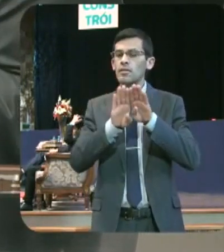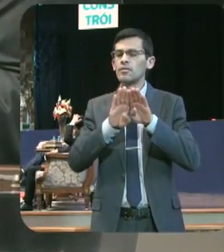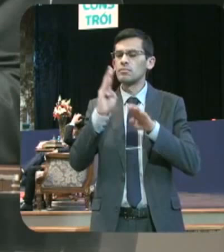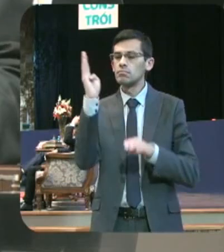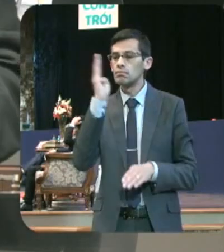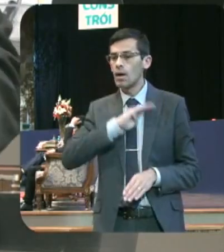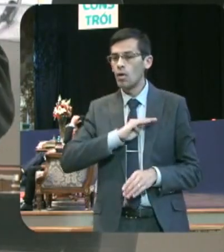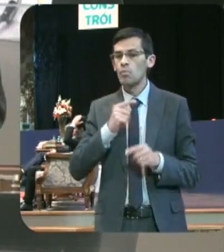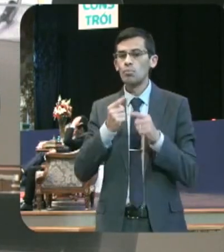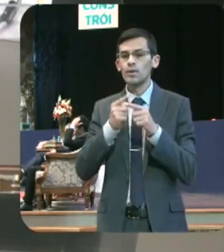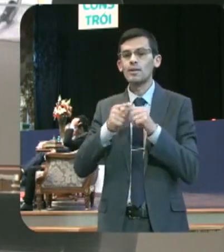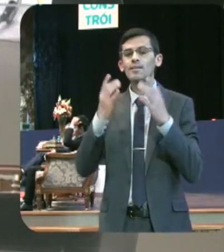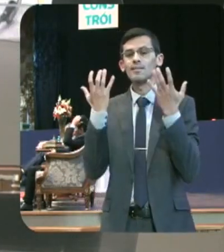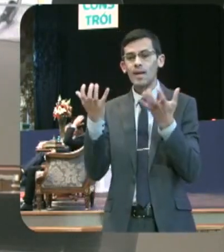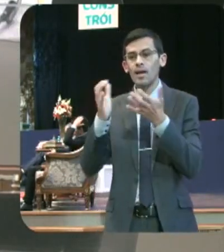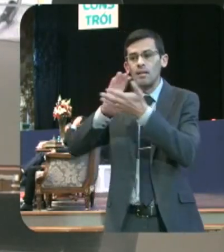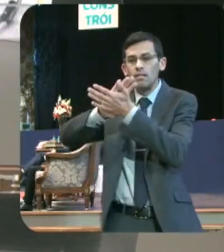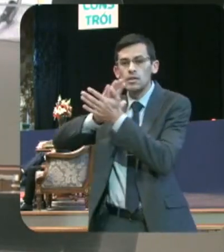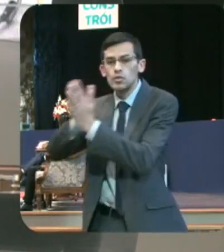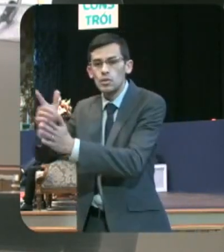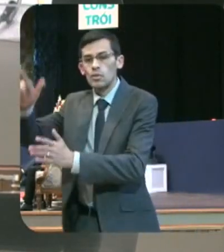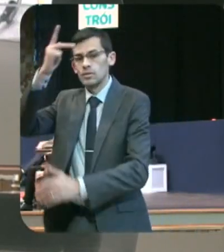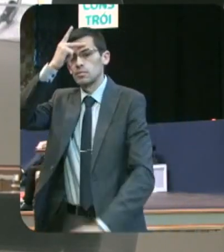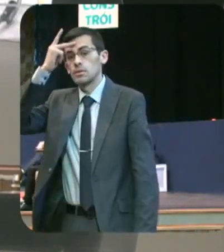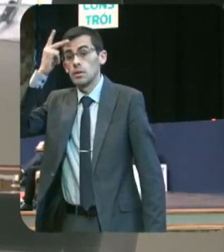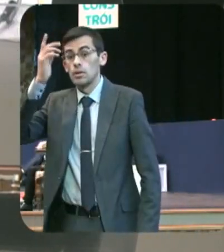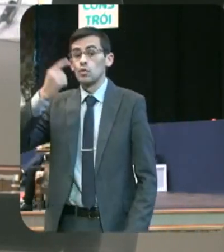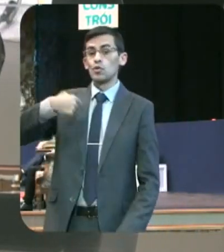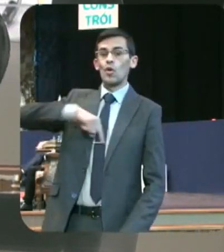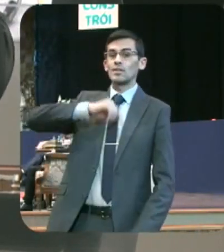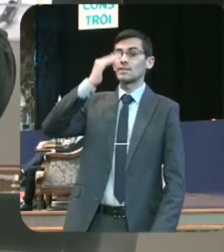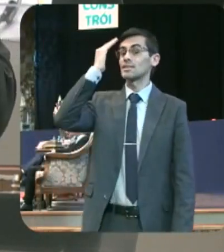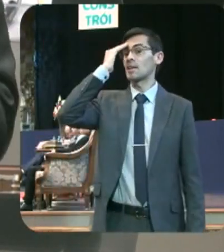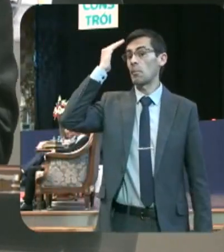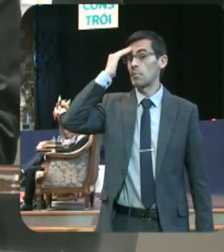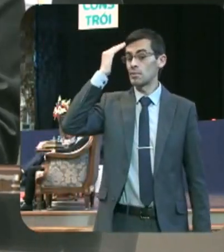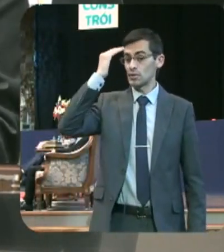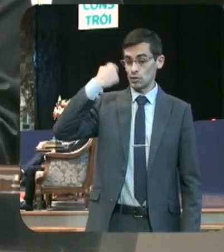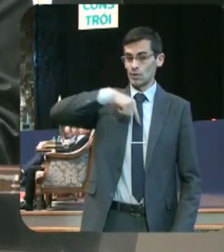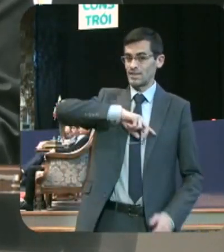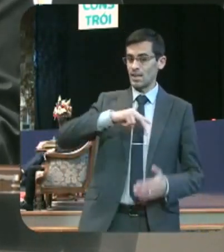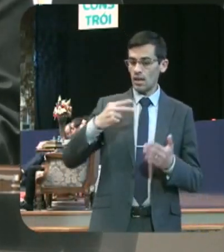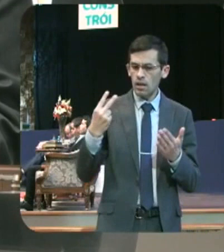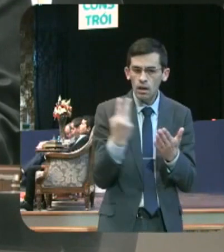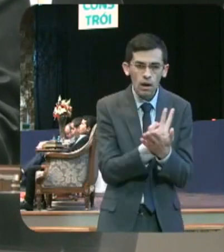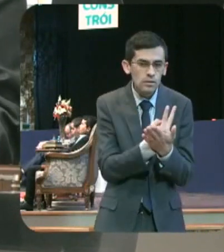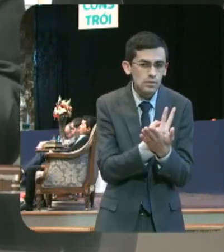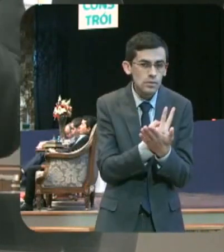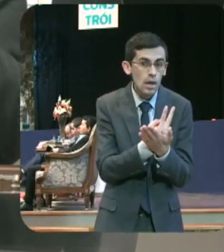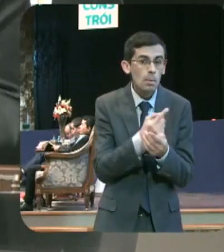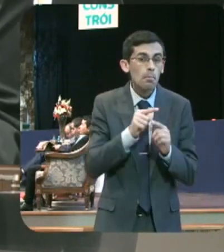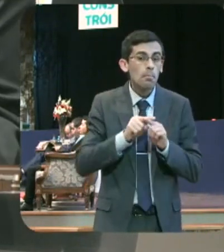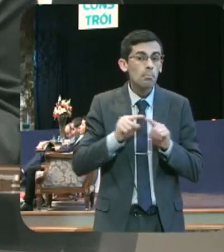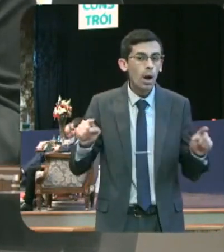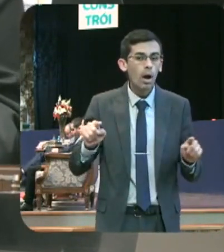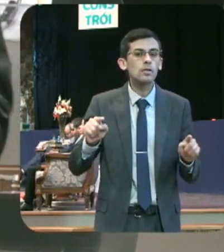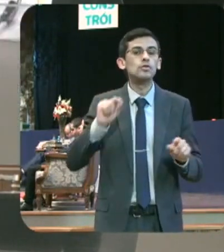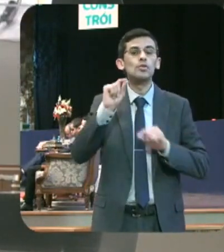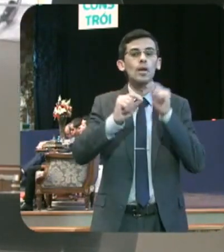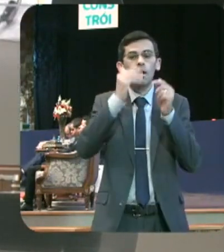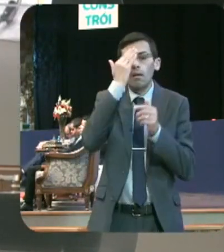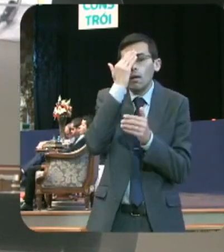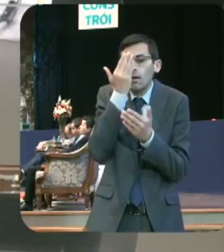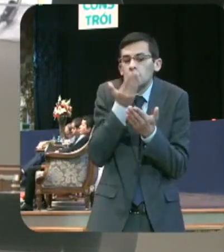maldosamente. Nós sabemos que estamos errados, mas cremos